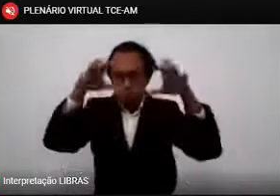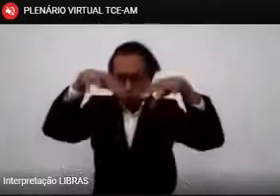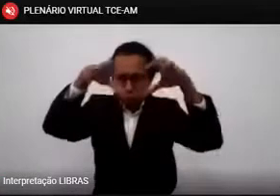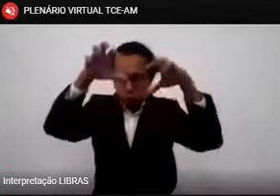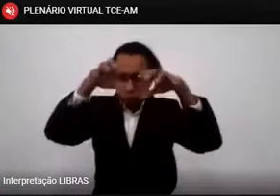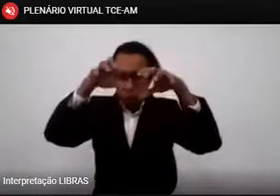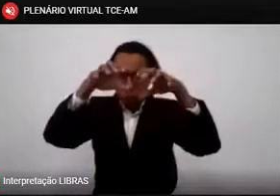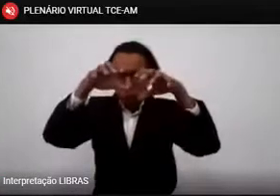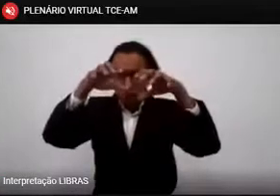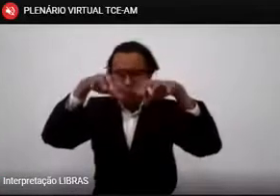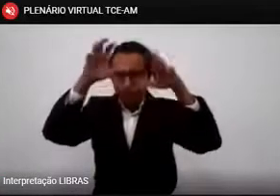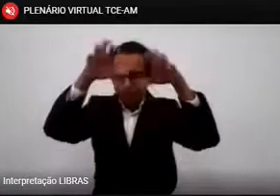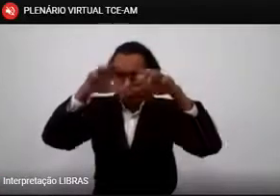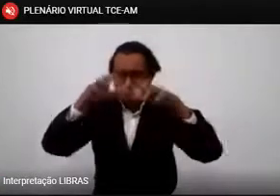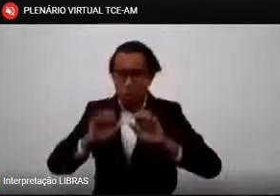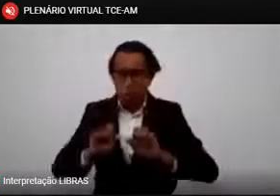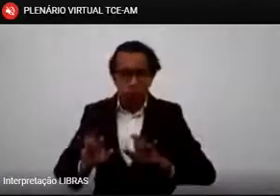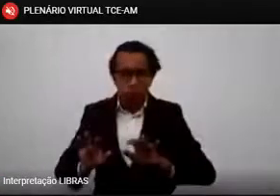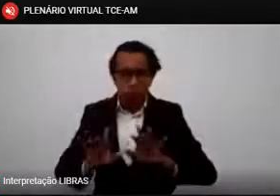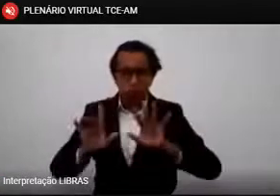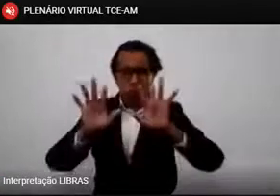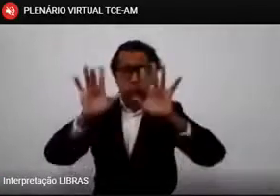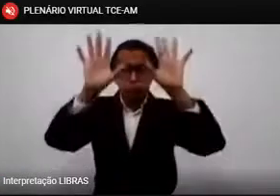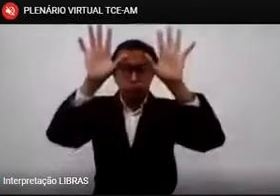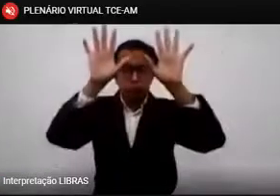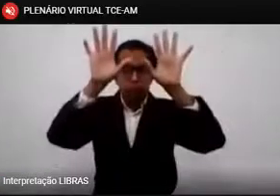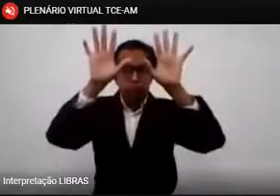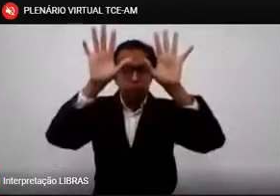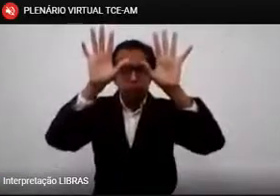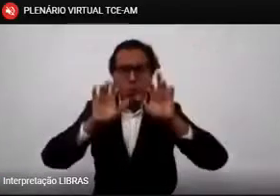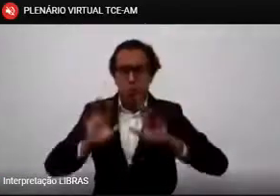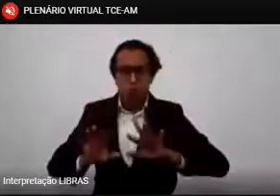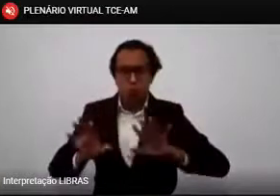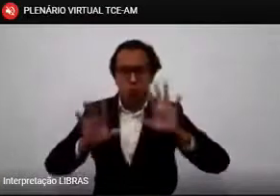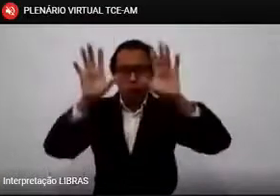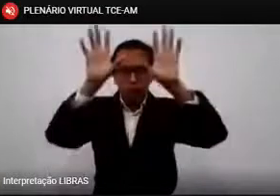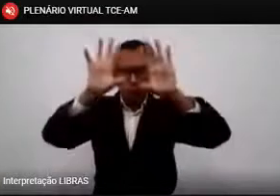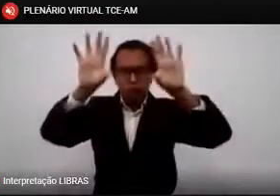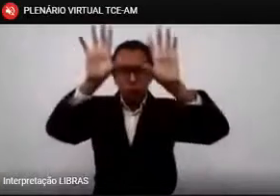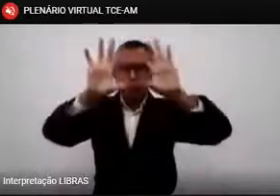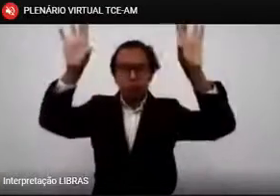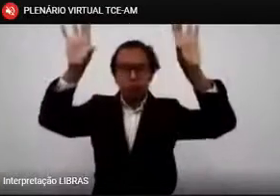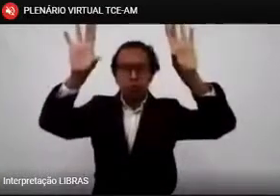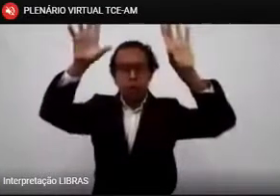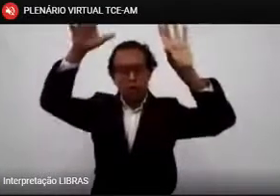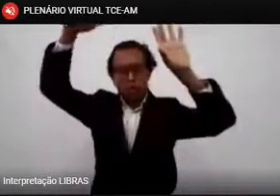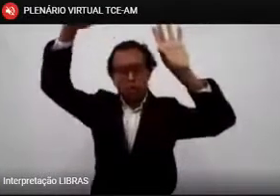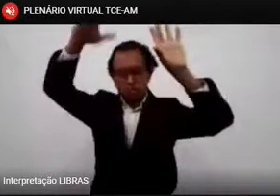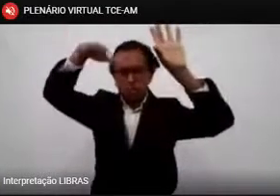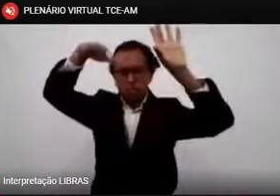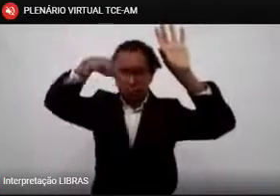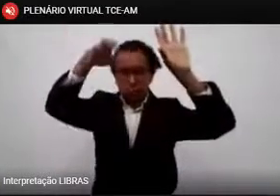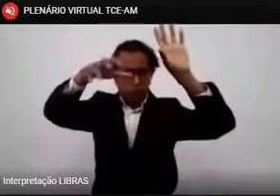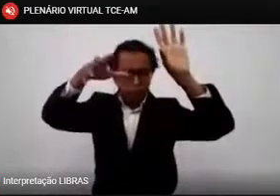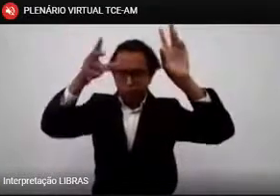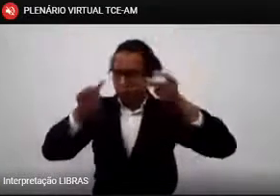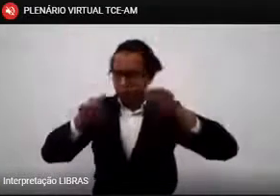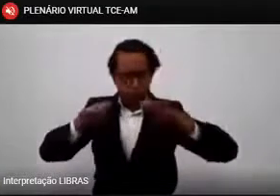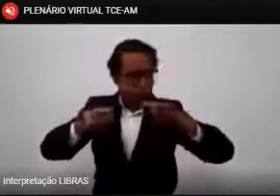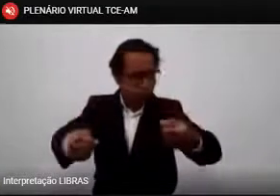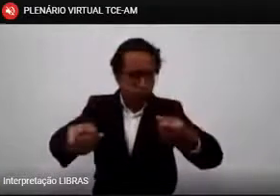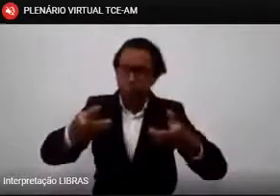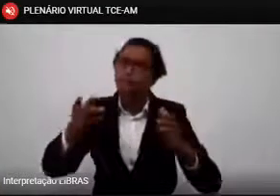d'água encontra condições favoráveis na atmosfera de se tornar nuvens e chuvas, e esse é um processo contínuo.